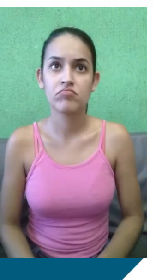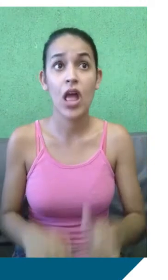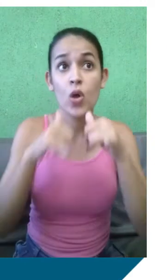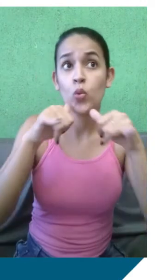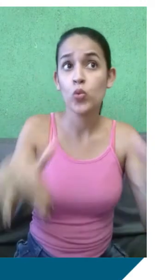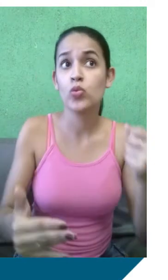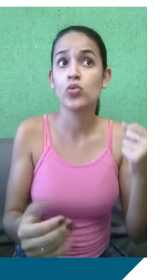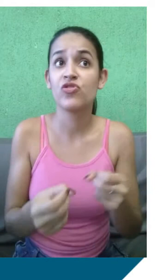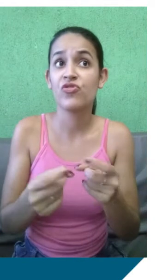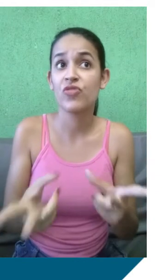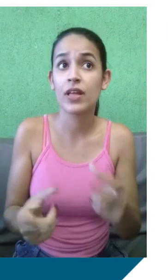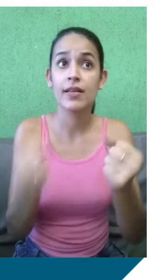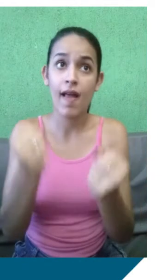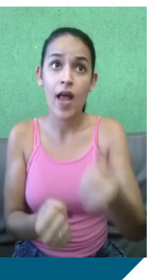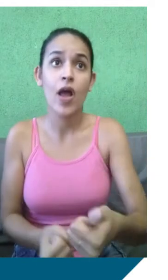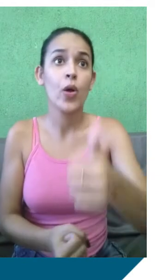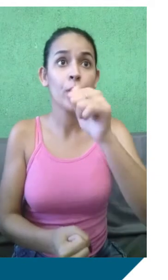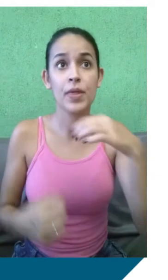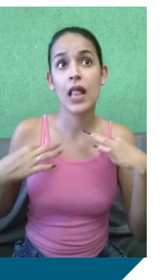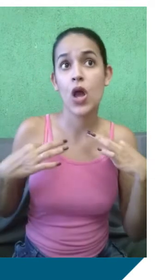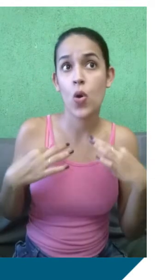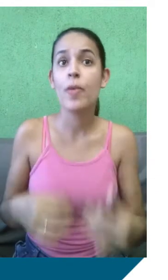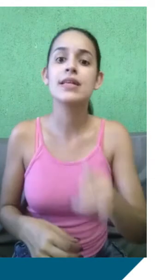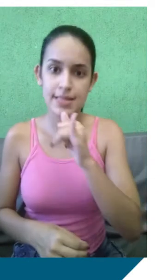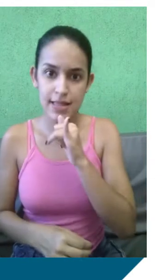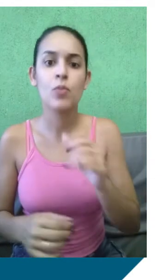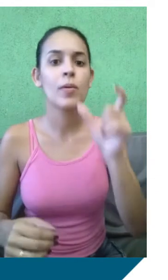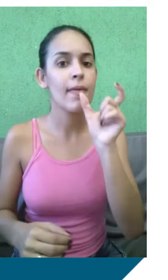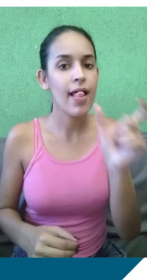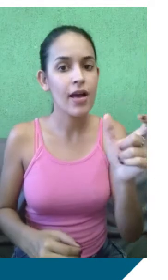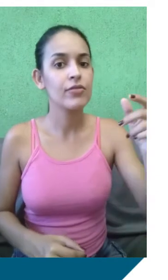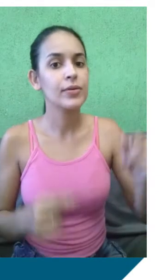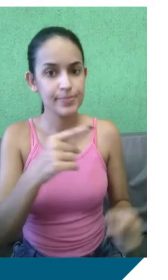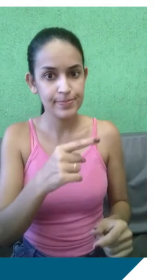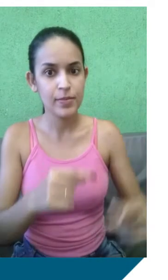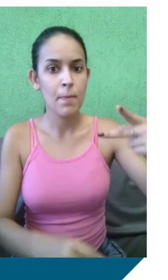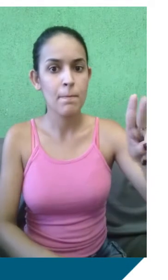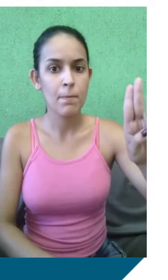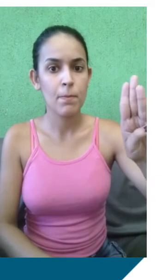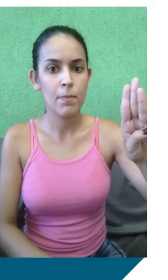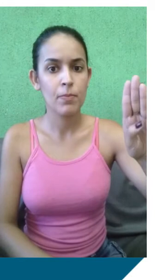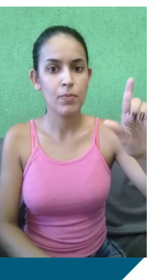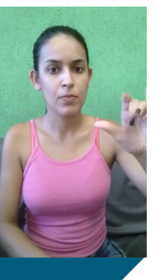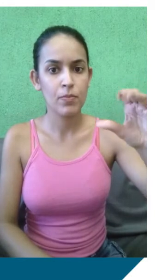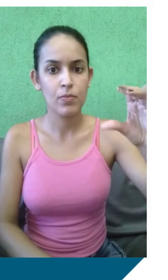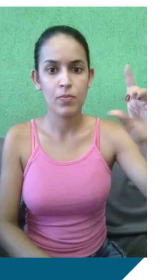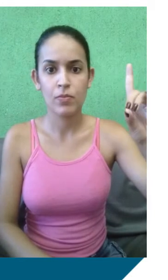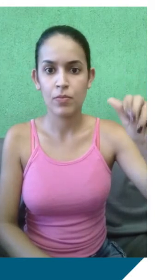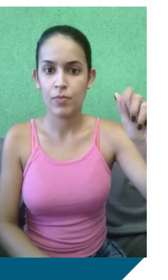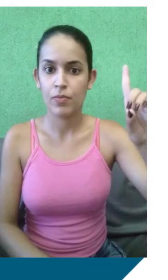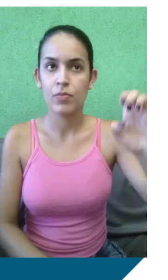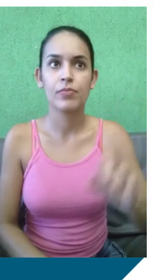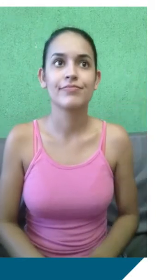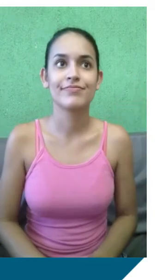carros, bebidas ou roupas são exemplos de publicidade. A função sociocomunicativa